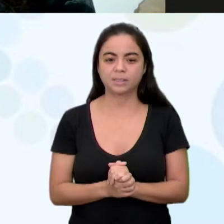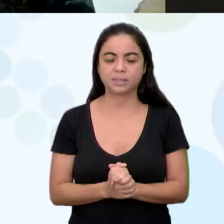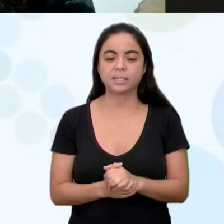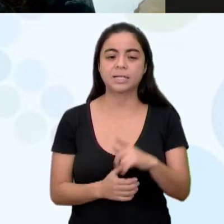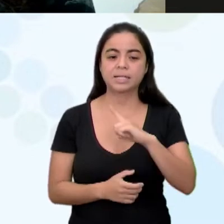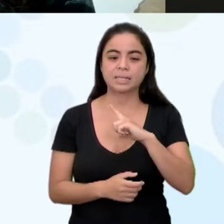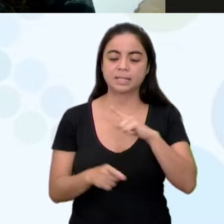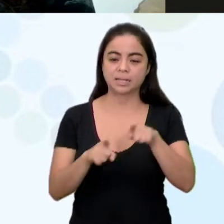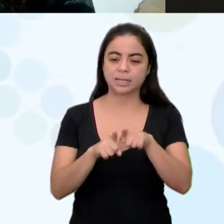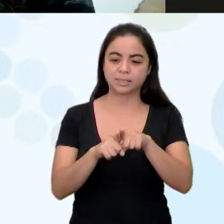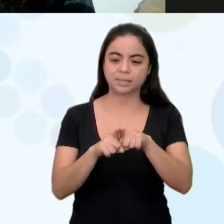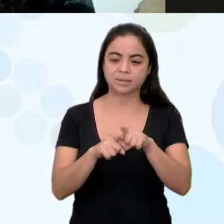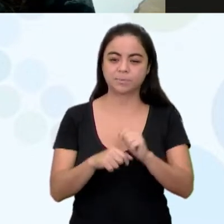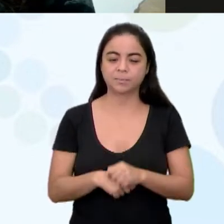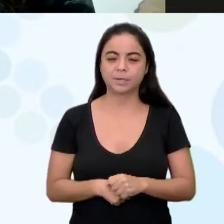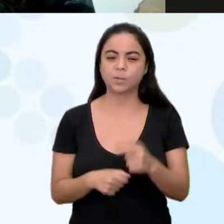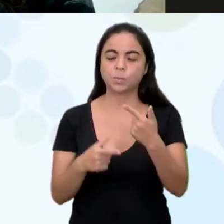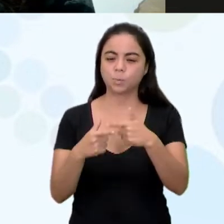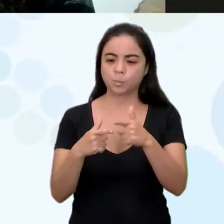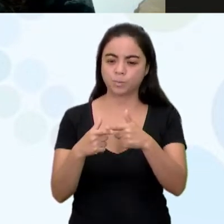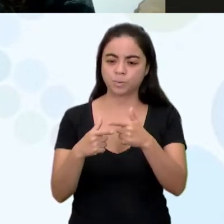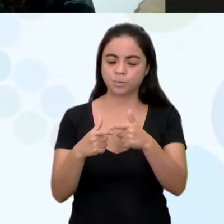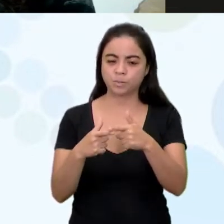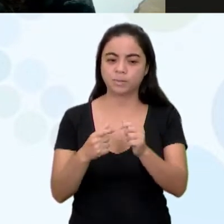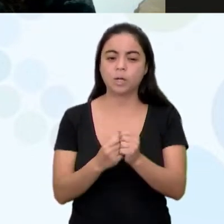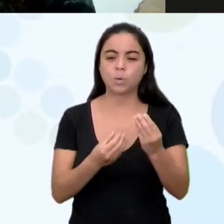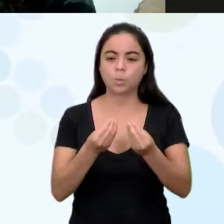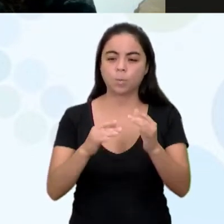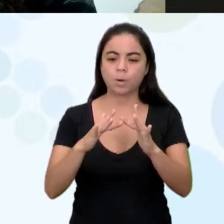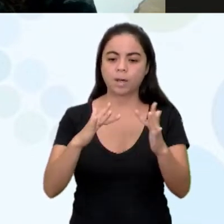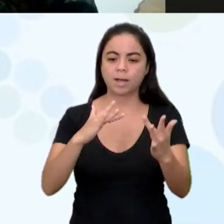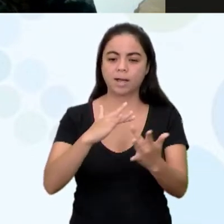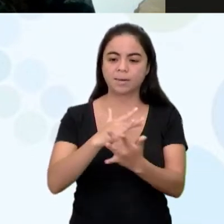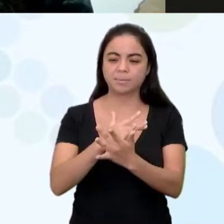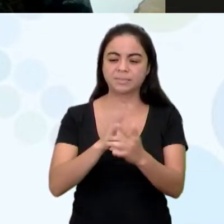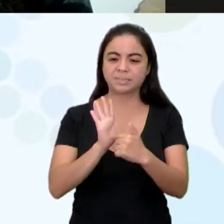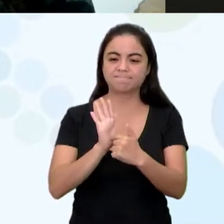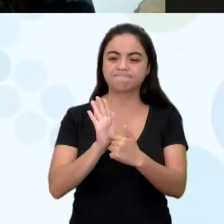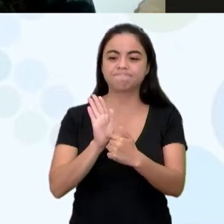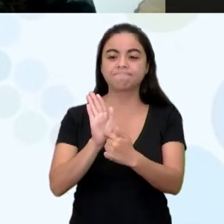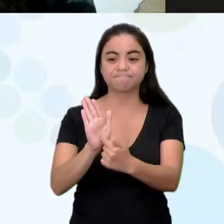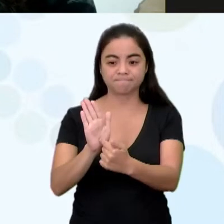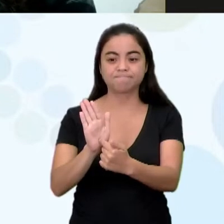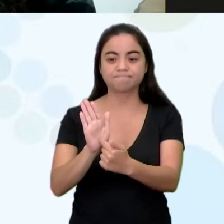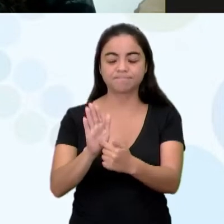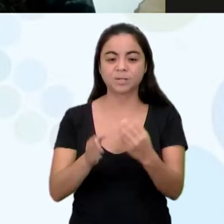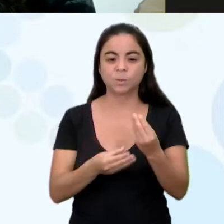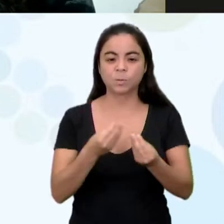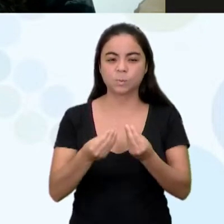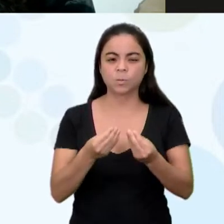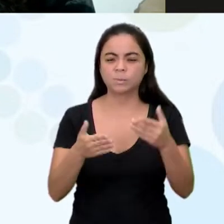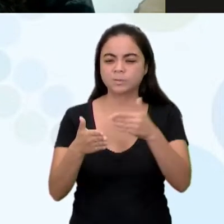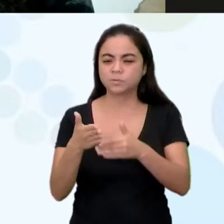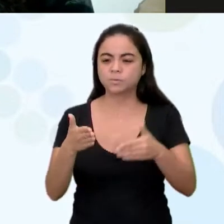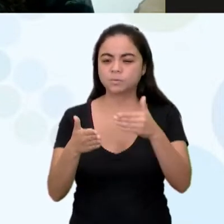a ver também com a questão de como a mídia entra muito naquele limiar